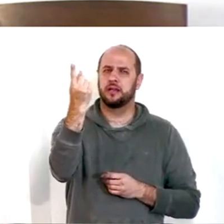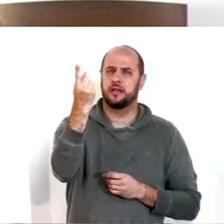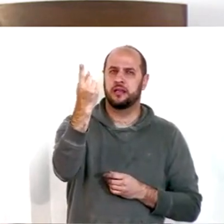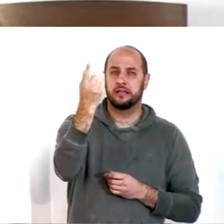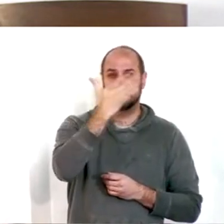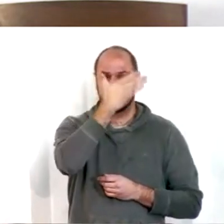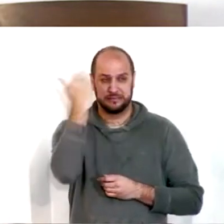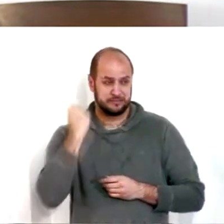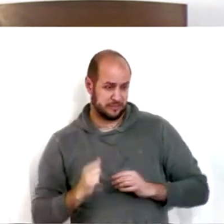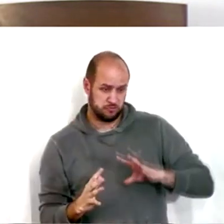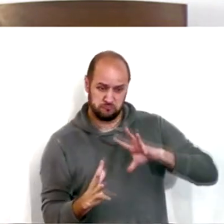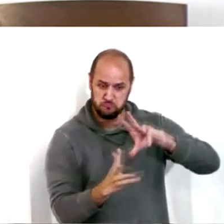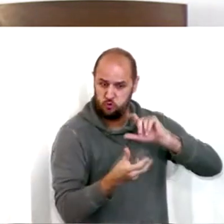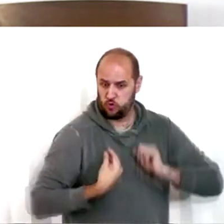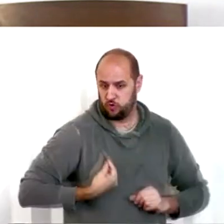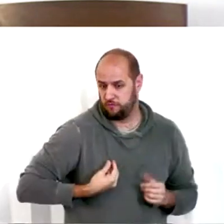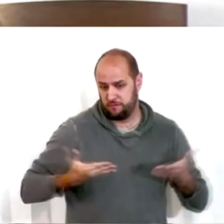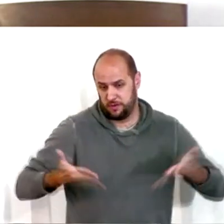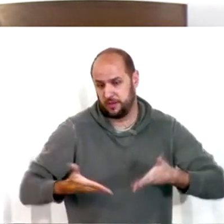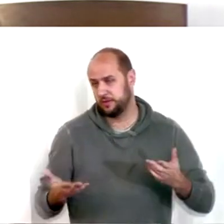esfera terrena.